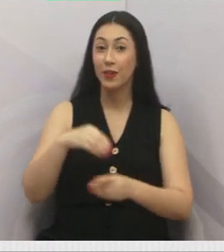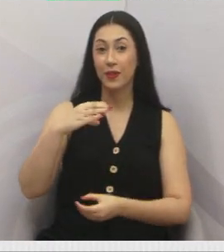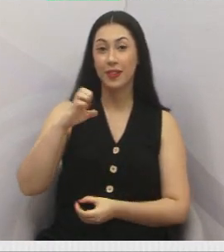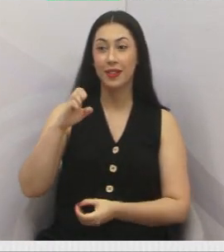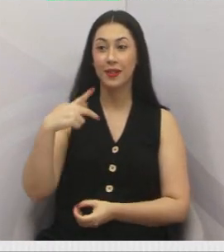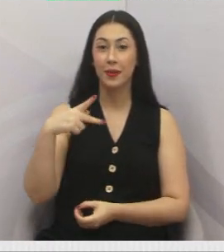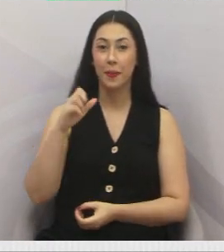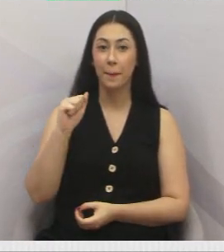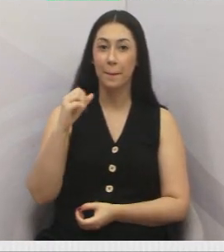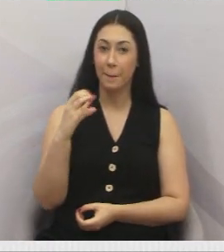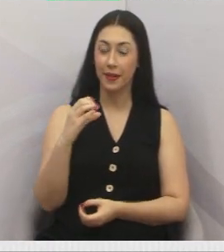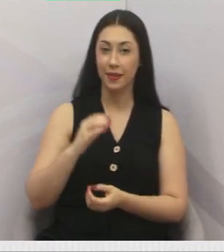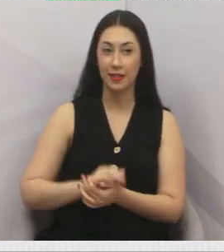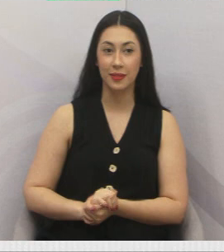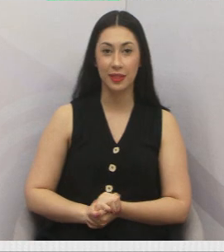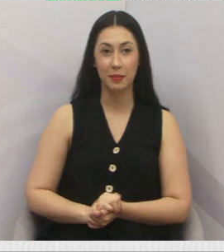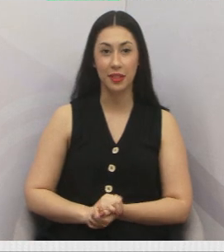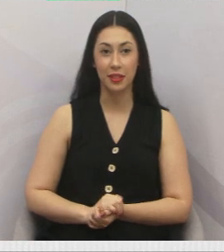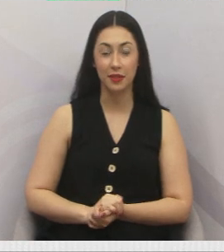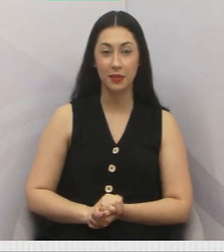CEPAC. Próximo voto.